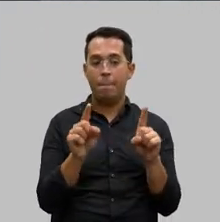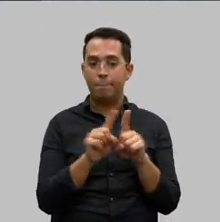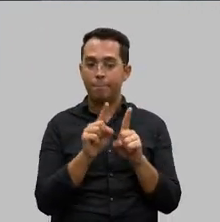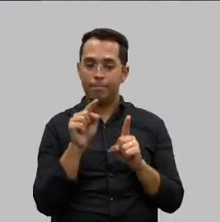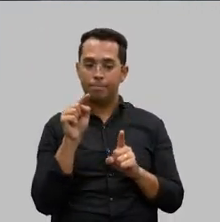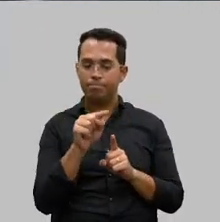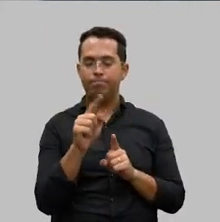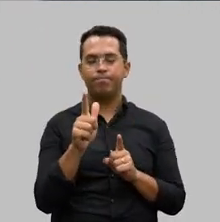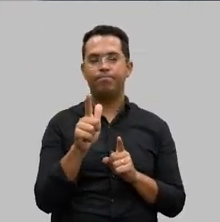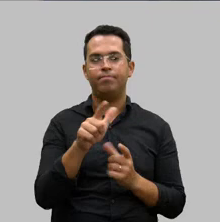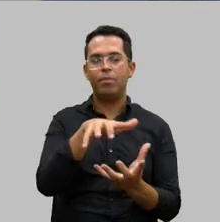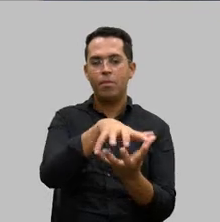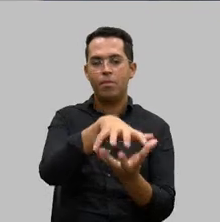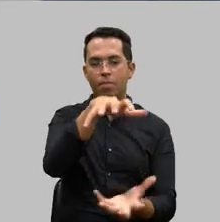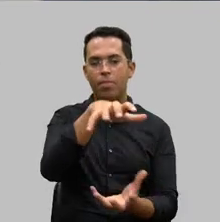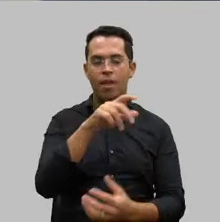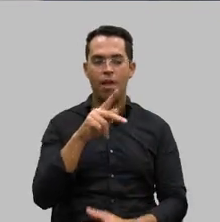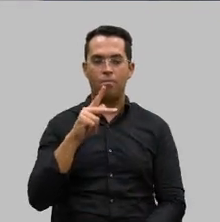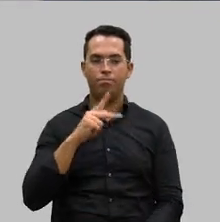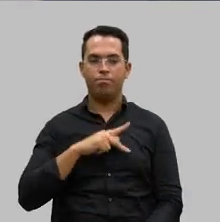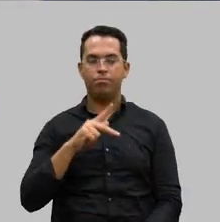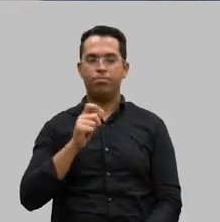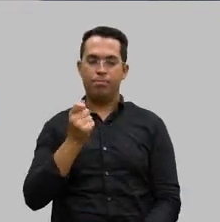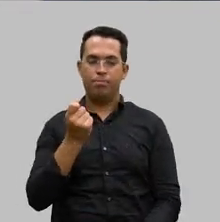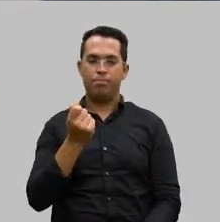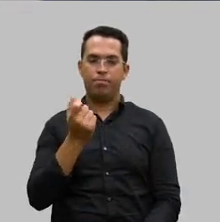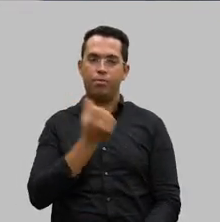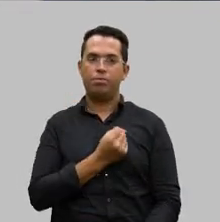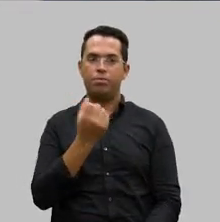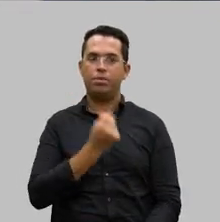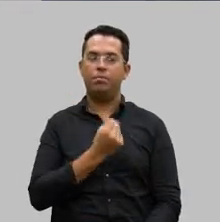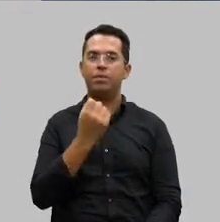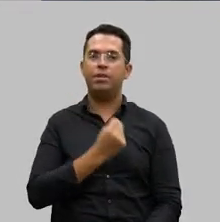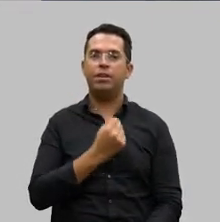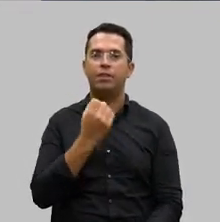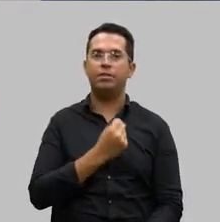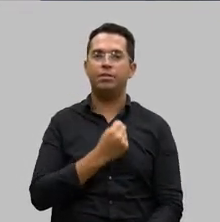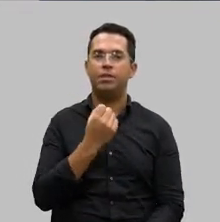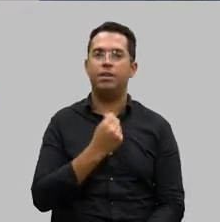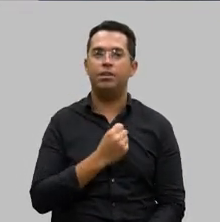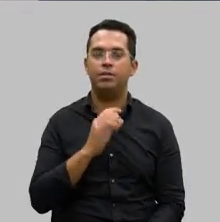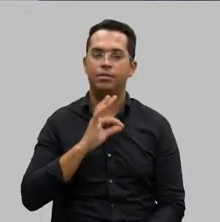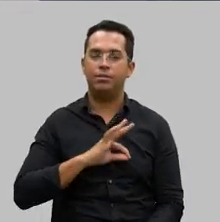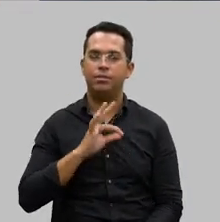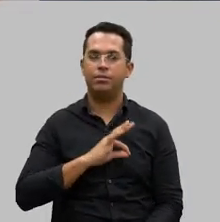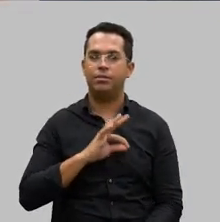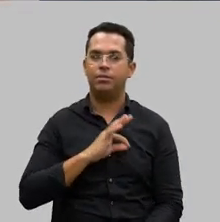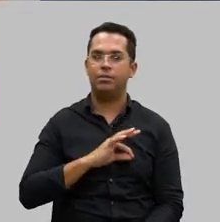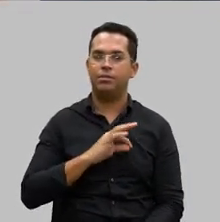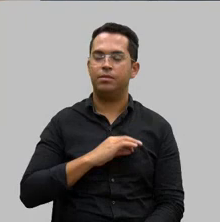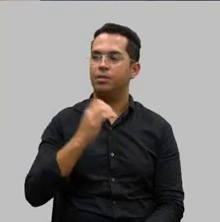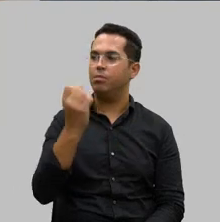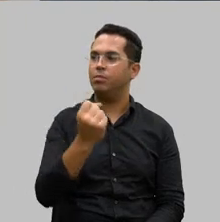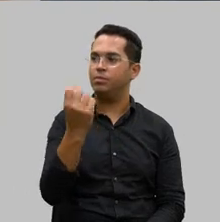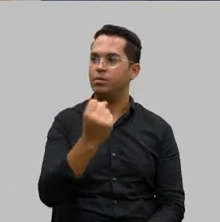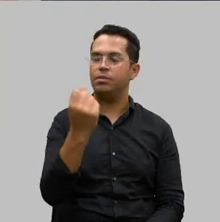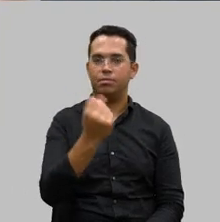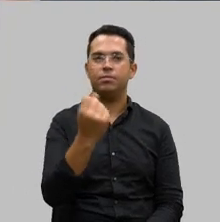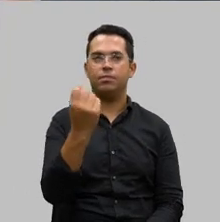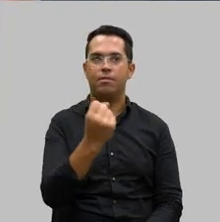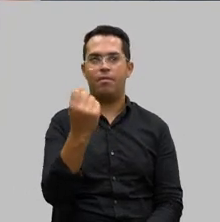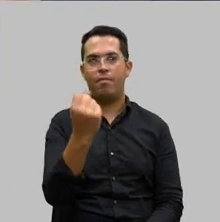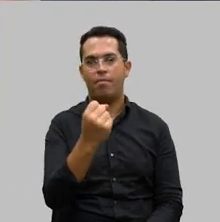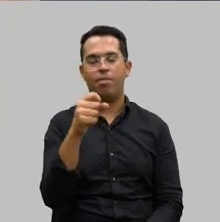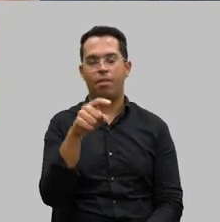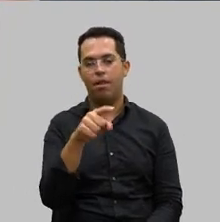salário e a gente sabe o alto custo dessas medicação um aluguel que ela tem que pagar então o seguinte uma pessoa que a vida